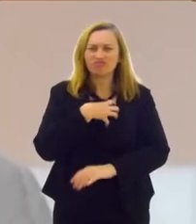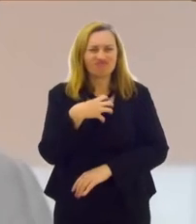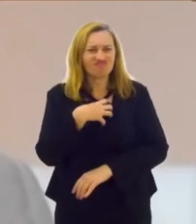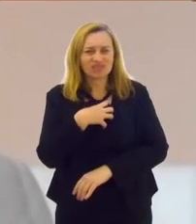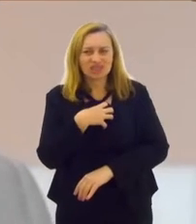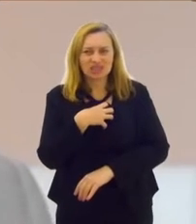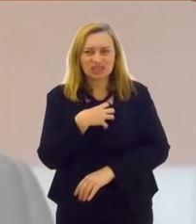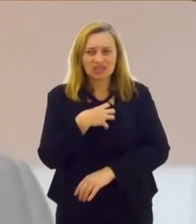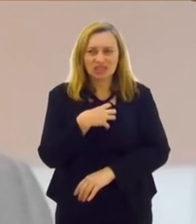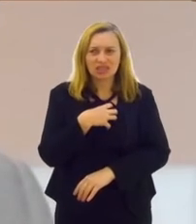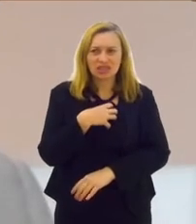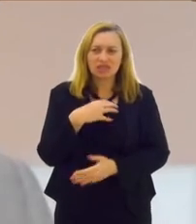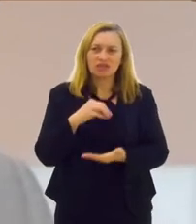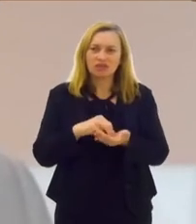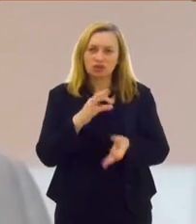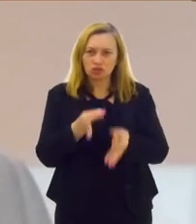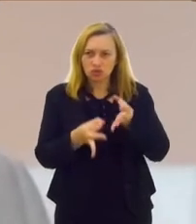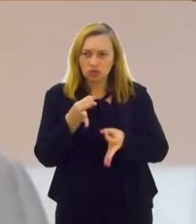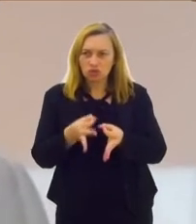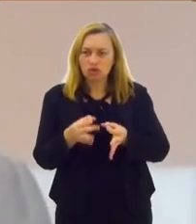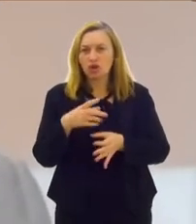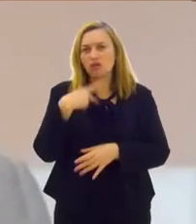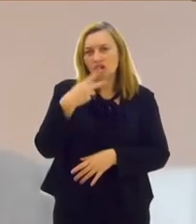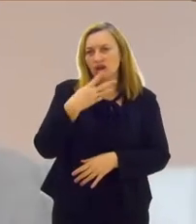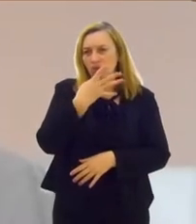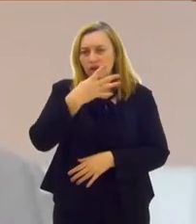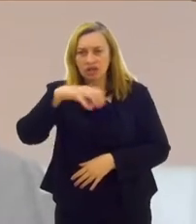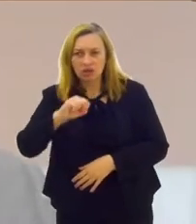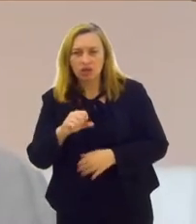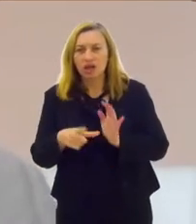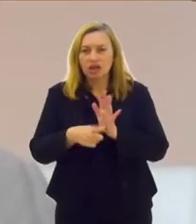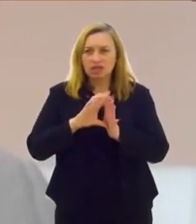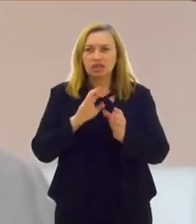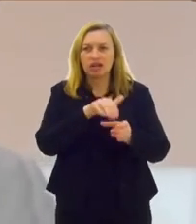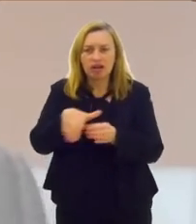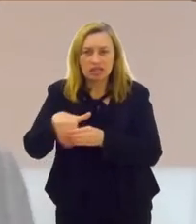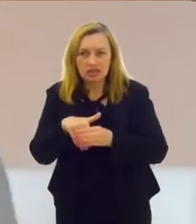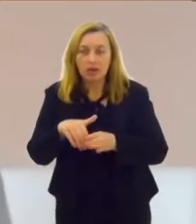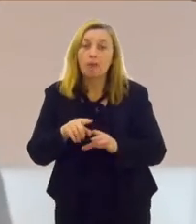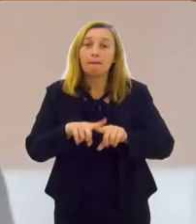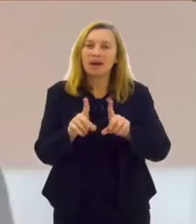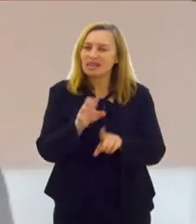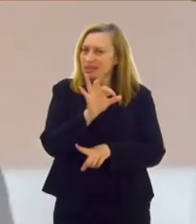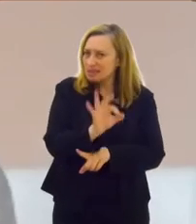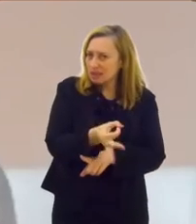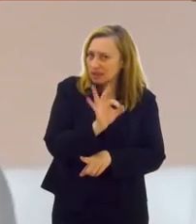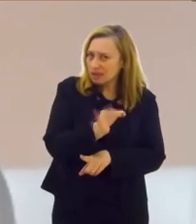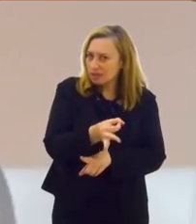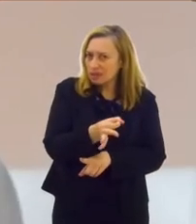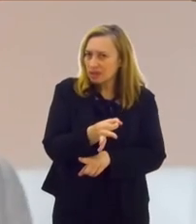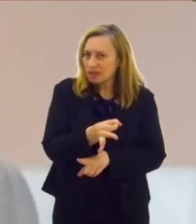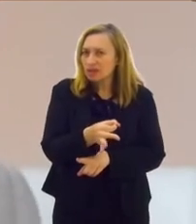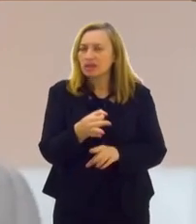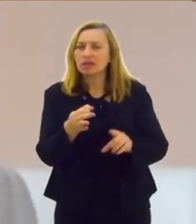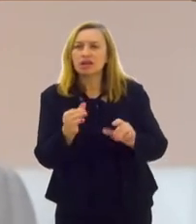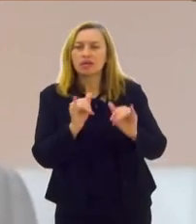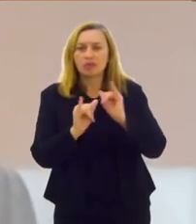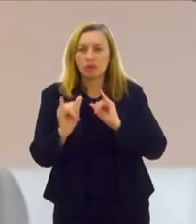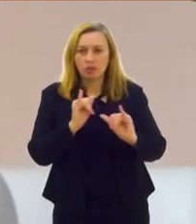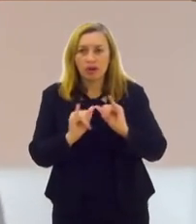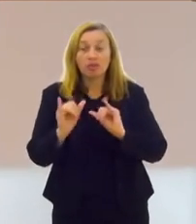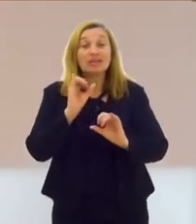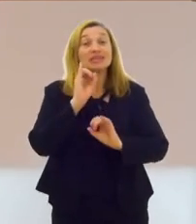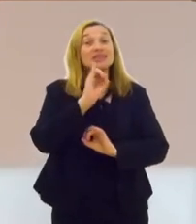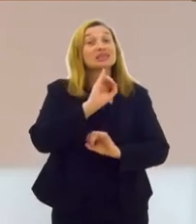sinta injustiçado, né? Eu falei 48 horas da eleição, mas especificamente no que tange a